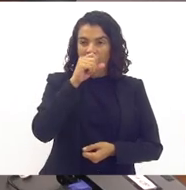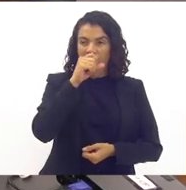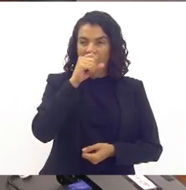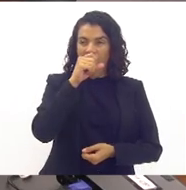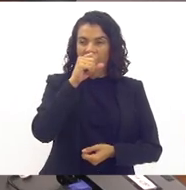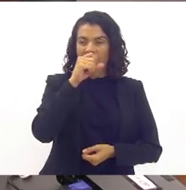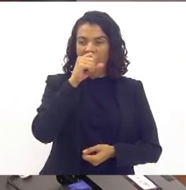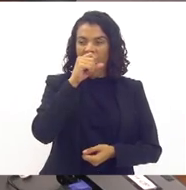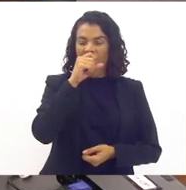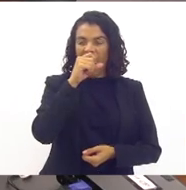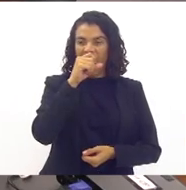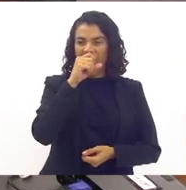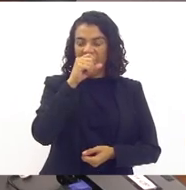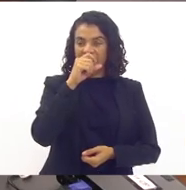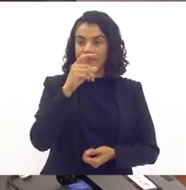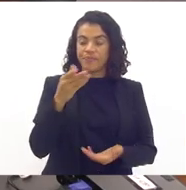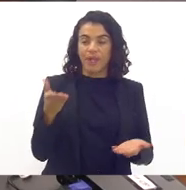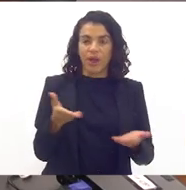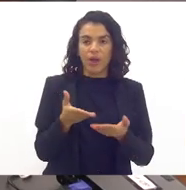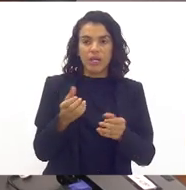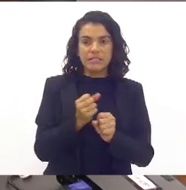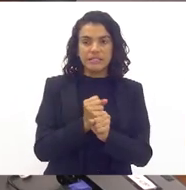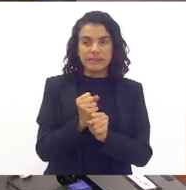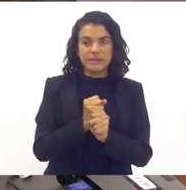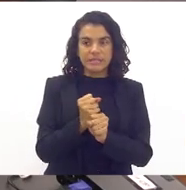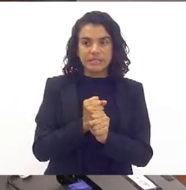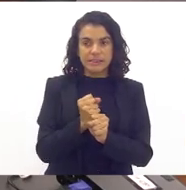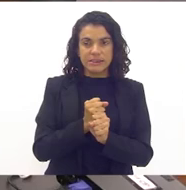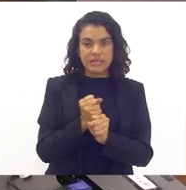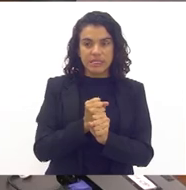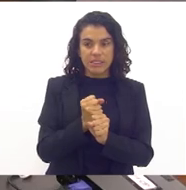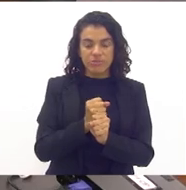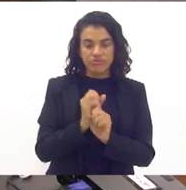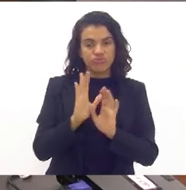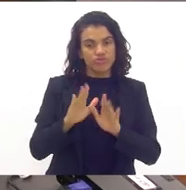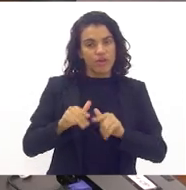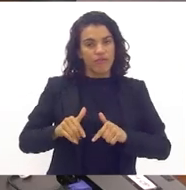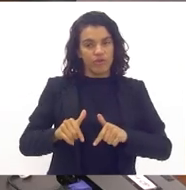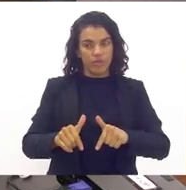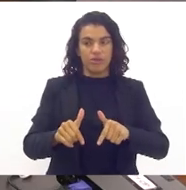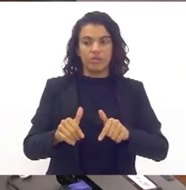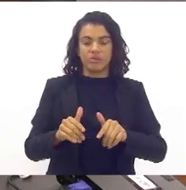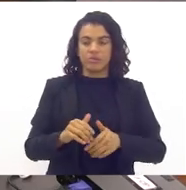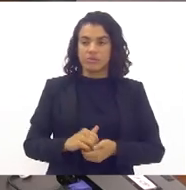Posição de caixa do Estado. Desse ano já foi executada.